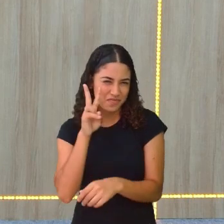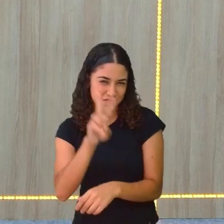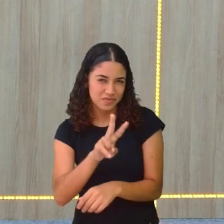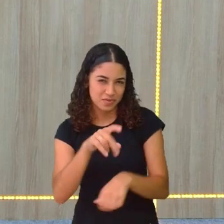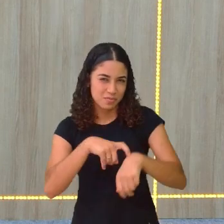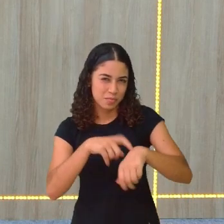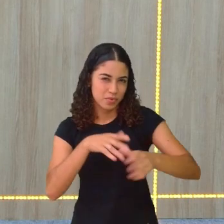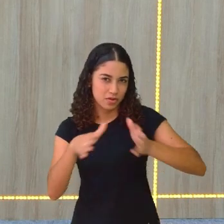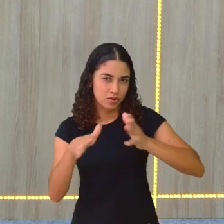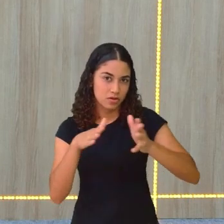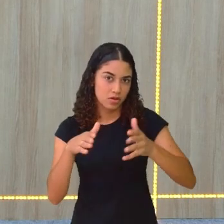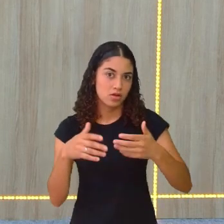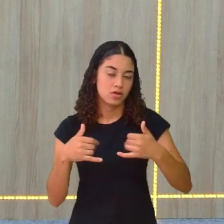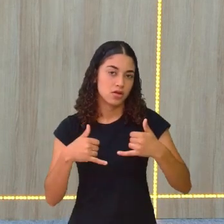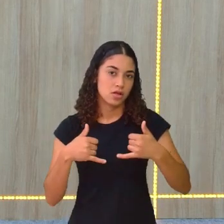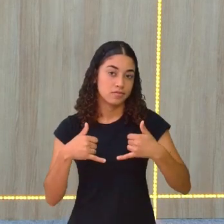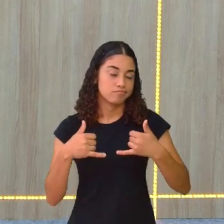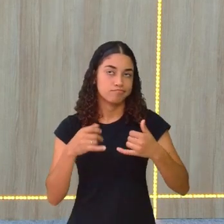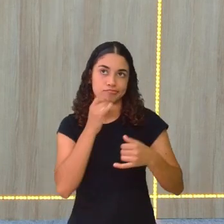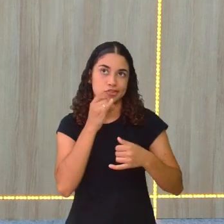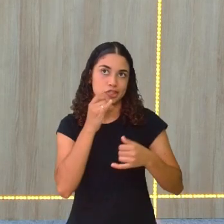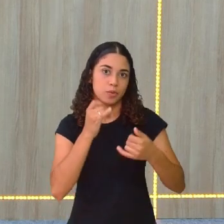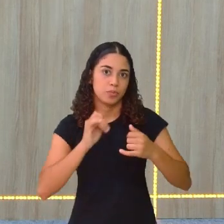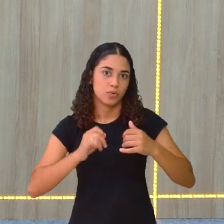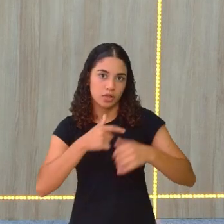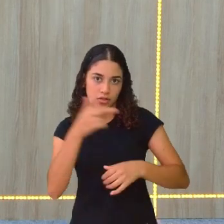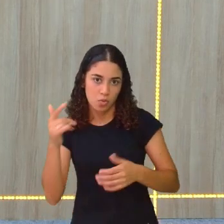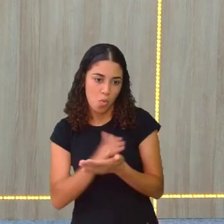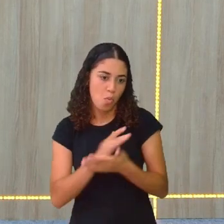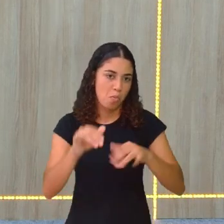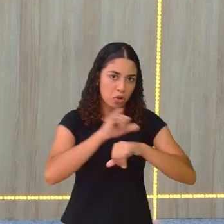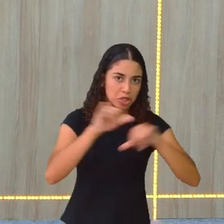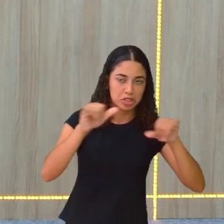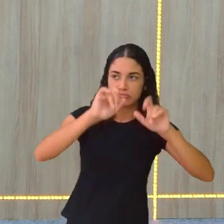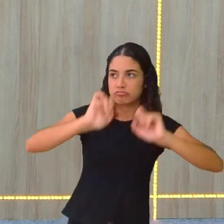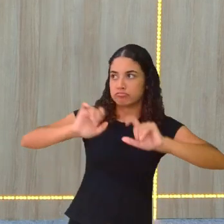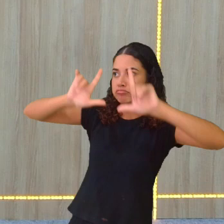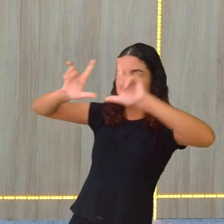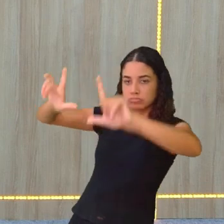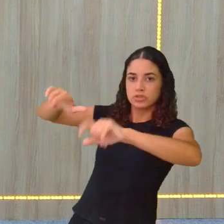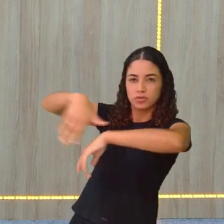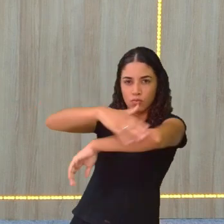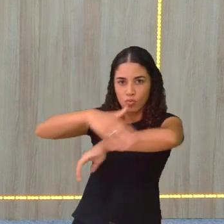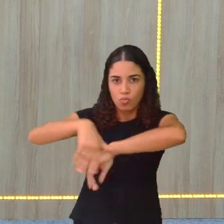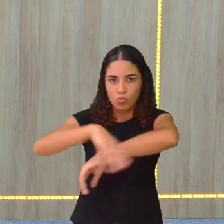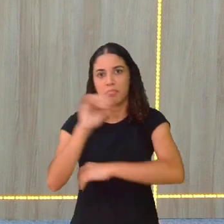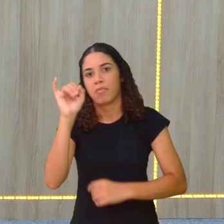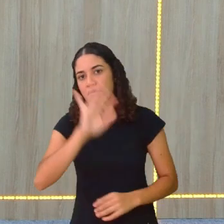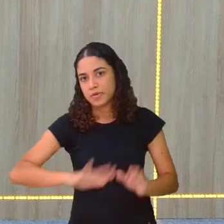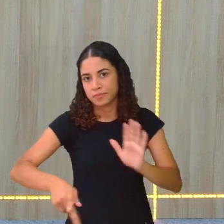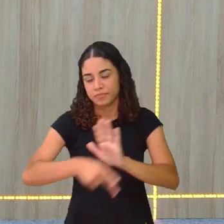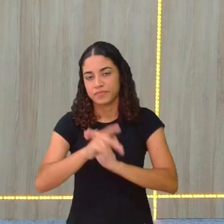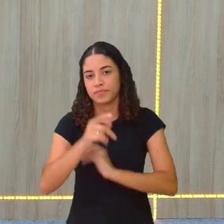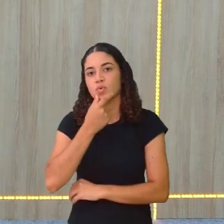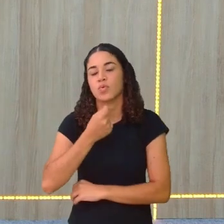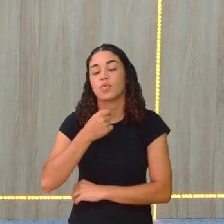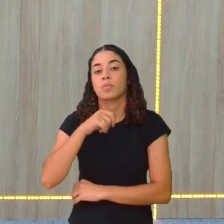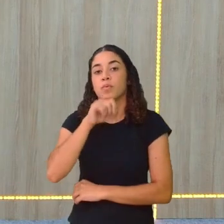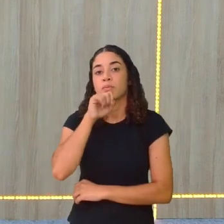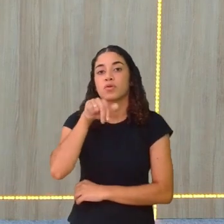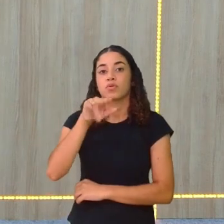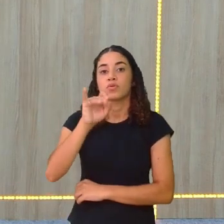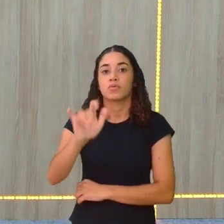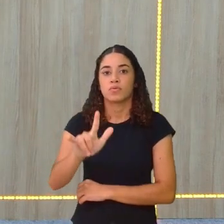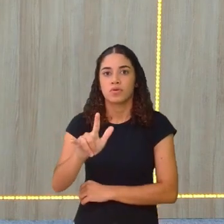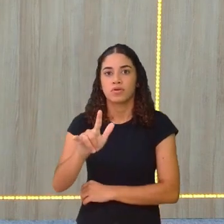na época do Natal alguma propaganda, ou um outdoor, ou um vídeo, uma imagem do Papai Noel lá tomando uma Coca-Cola, né?